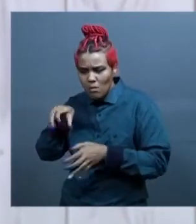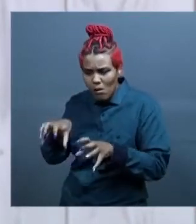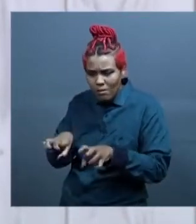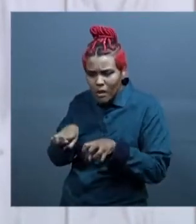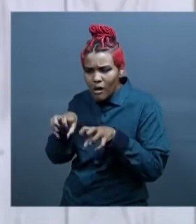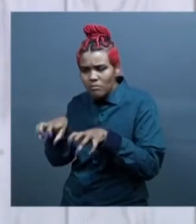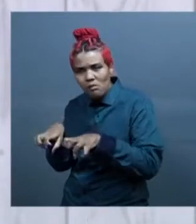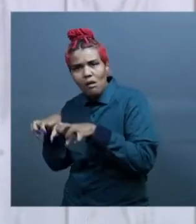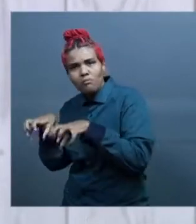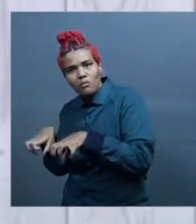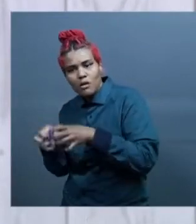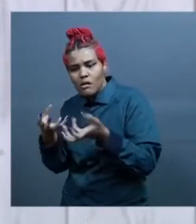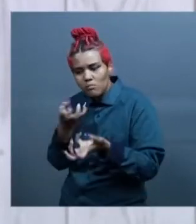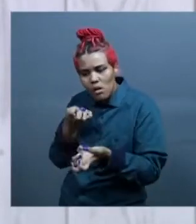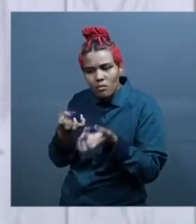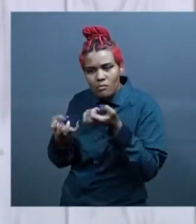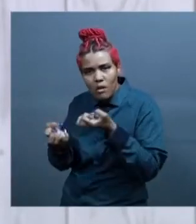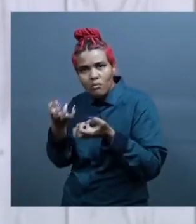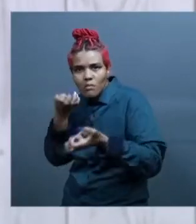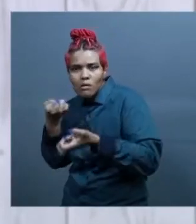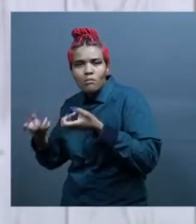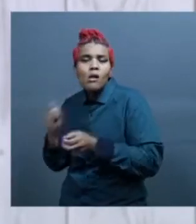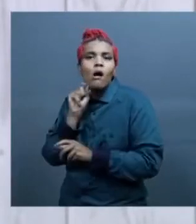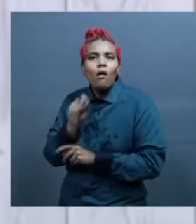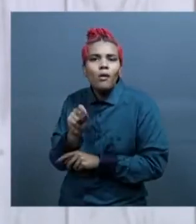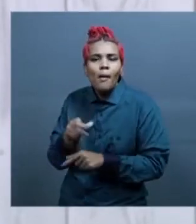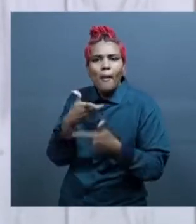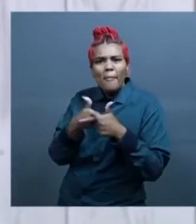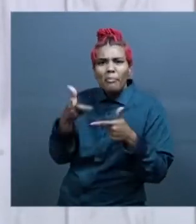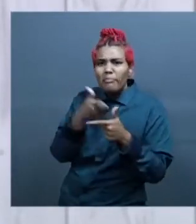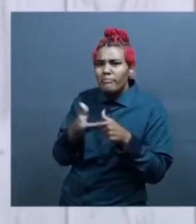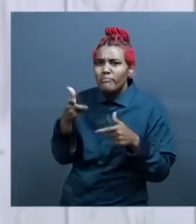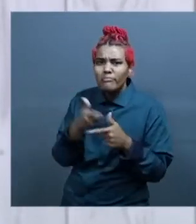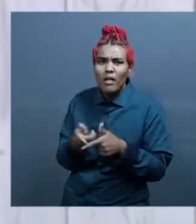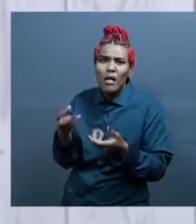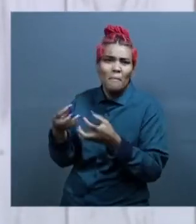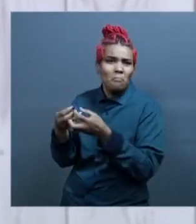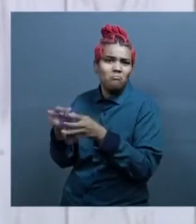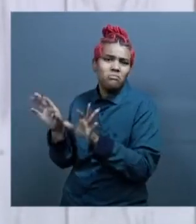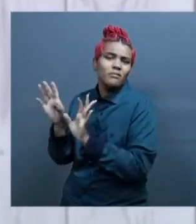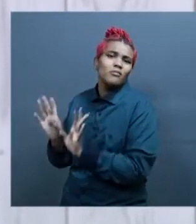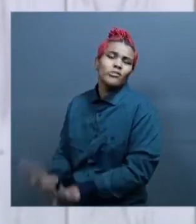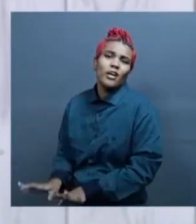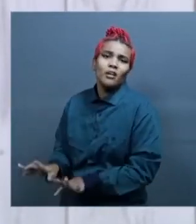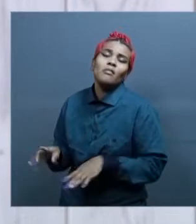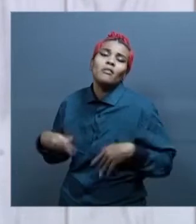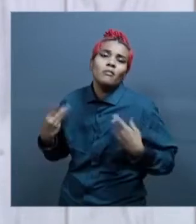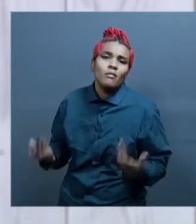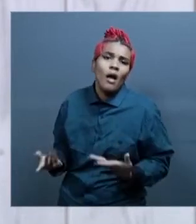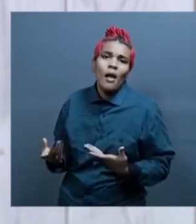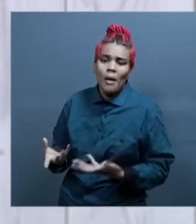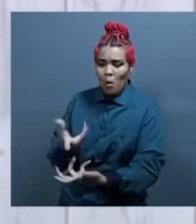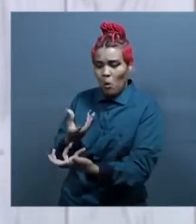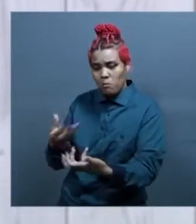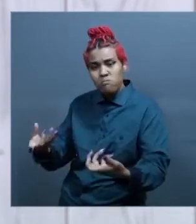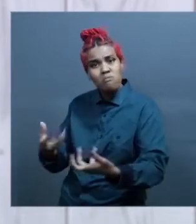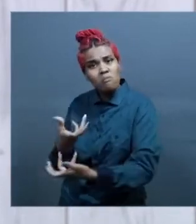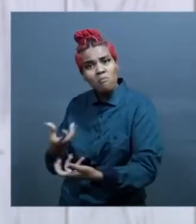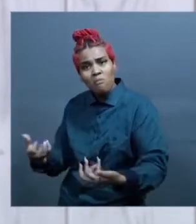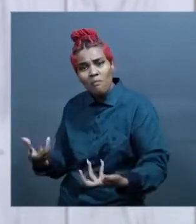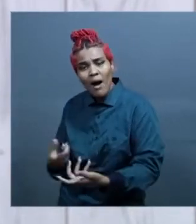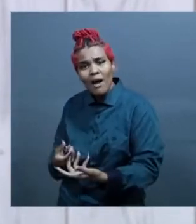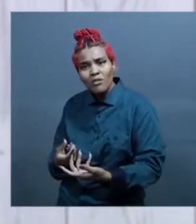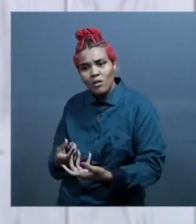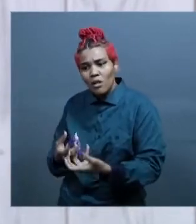de castas extremamente precário o mapa do nosso passo a passo degrau dados e pasto degradado e limite